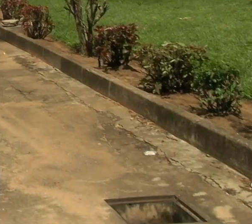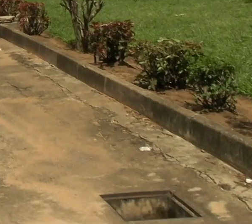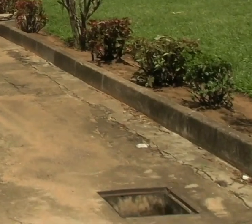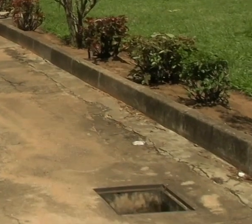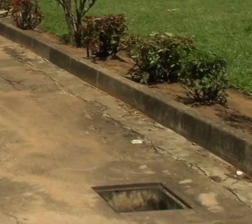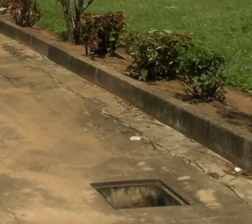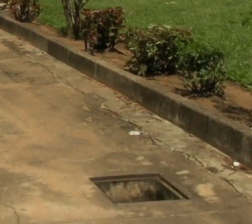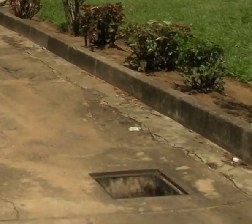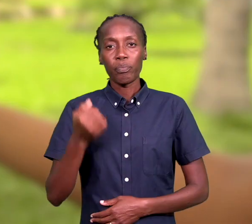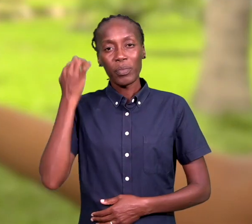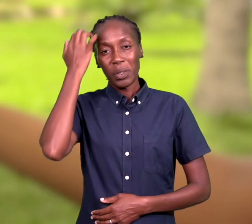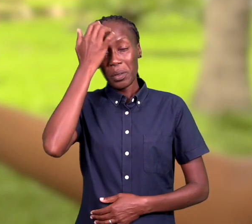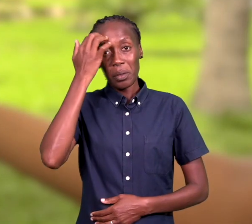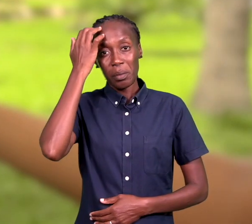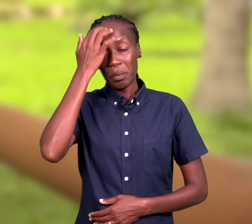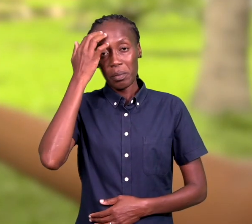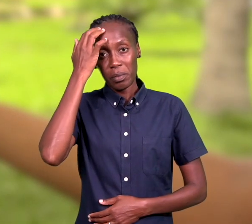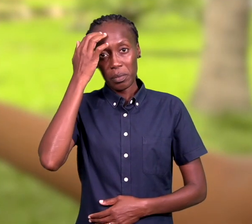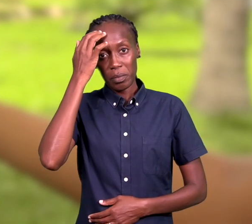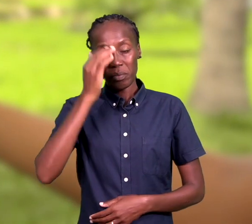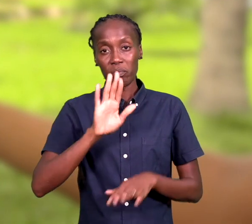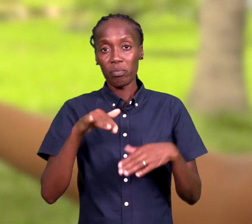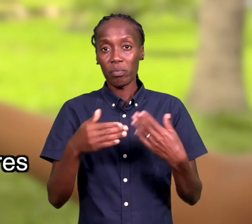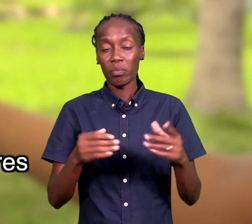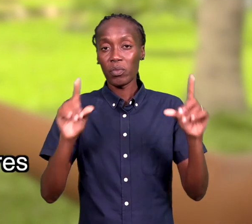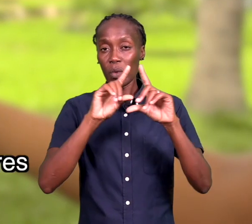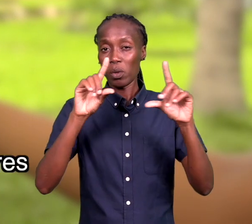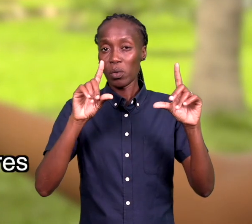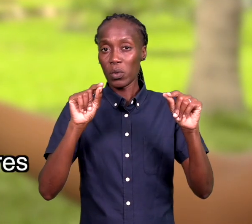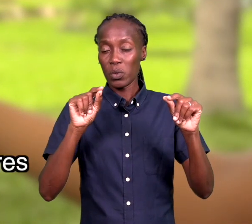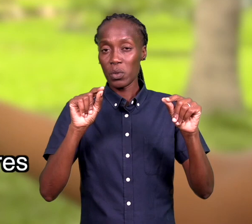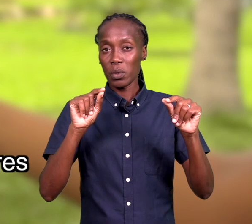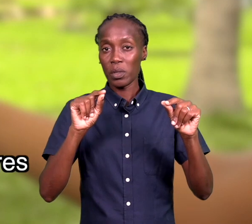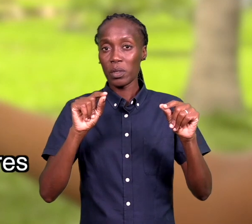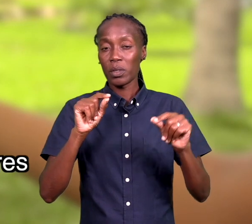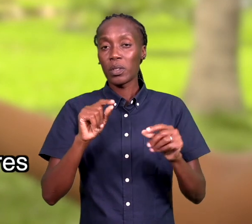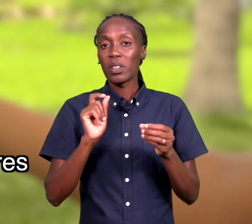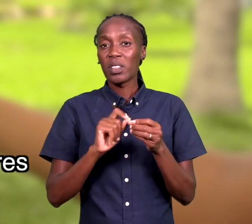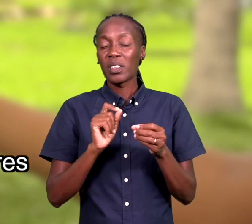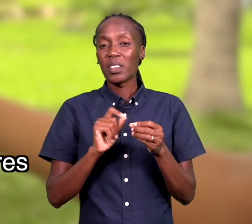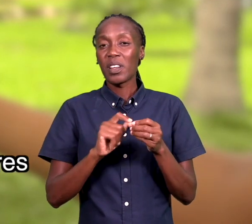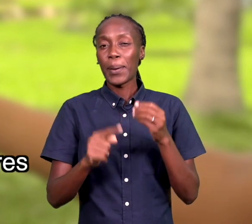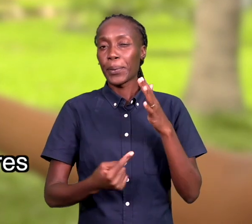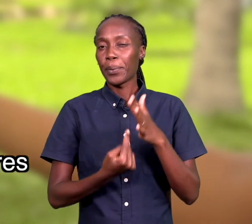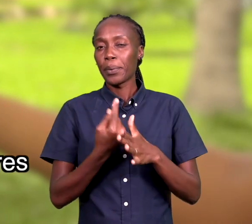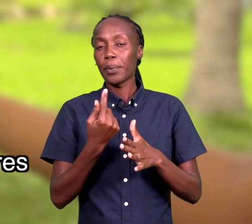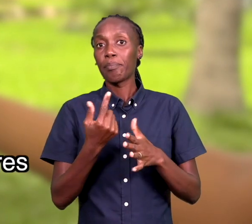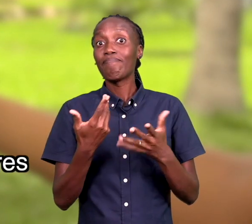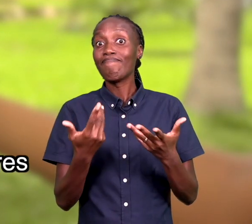Eu penso que... Um dos primeiros fatores que possa